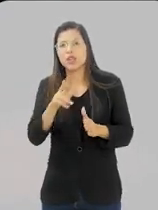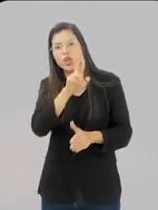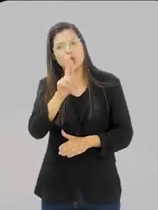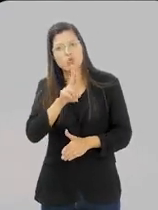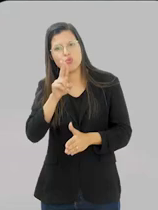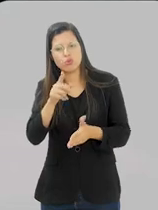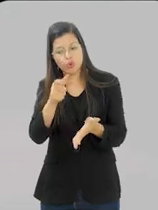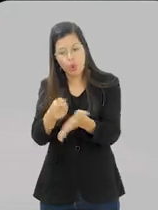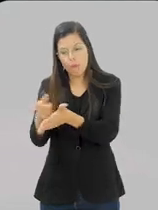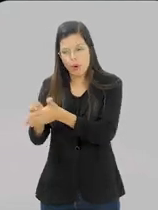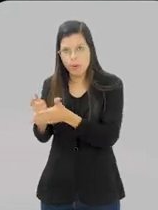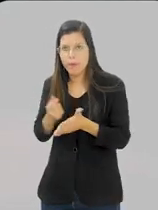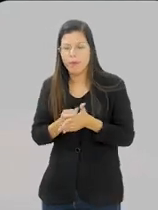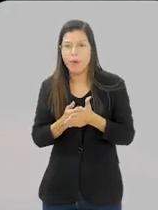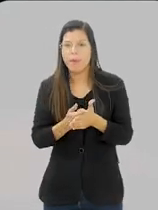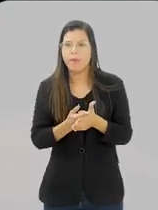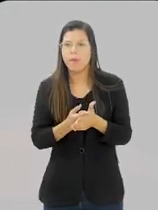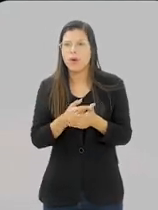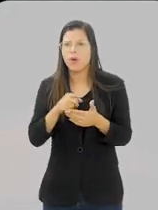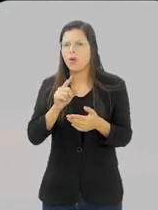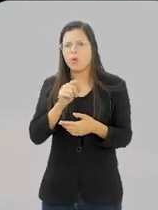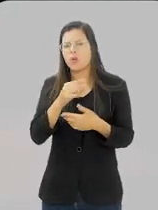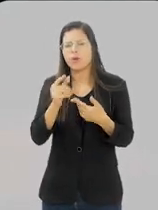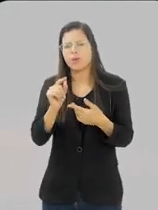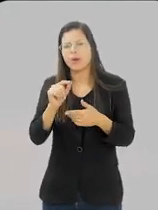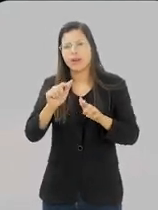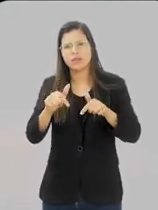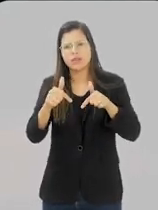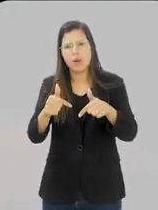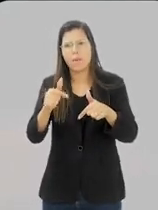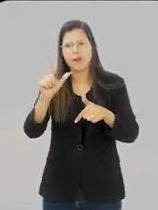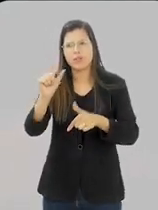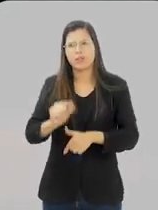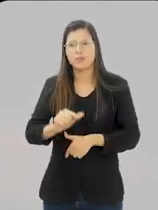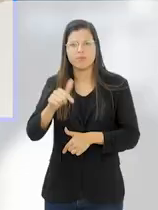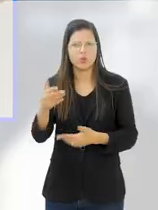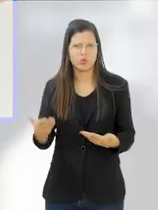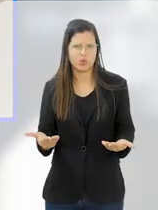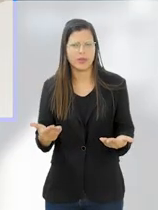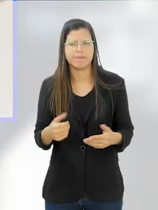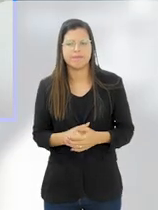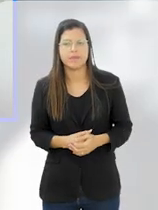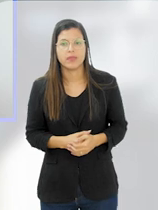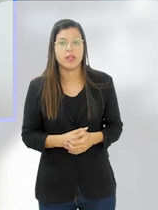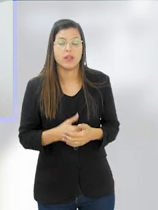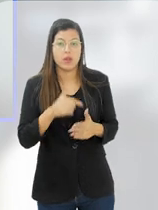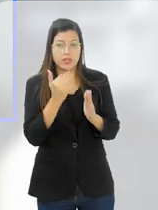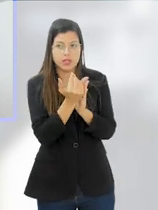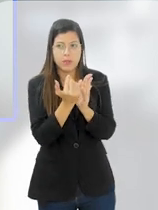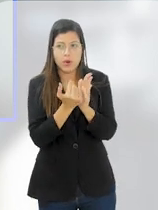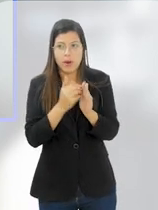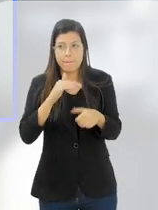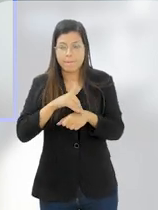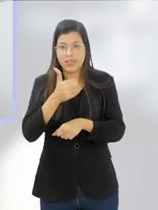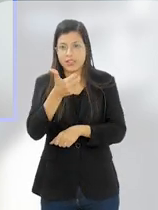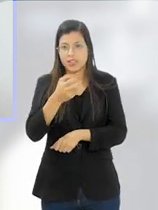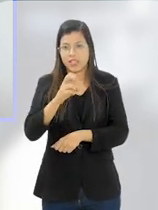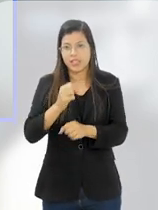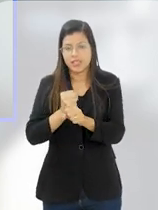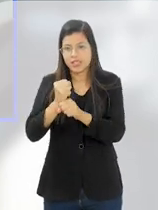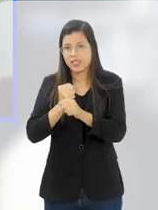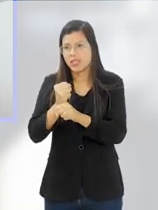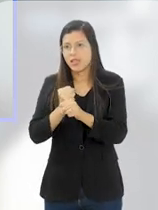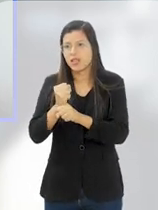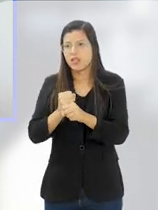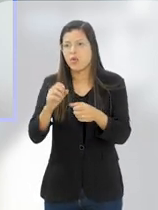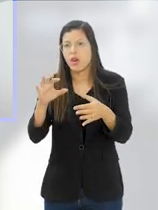vocês desenvolvem nessa área para tentar minimizar esses impactos? Natália, o Criança Consumo é um programa que há mais de 15 anos enfrenta questões